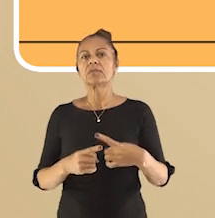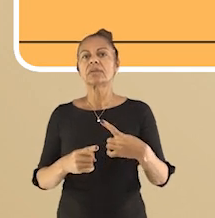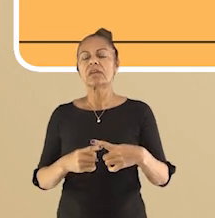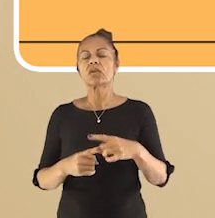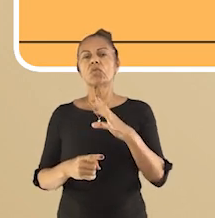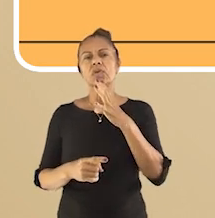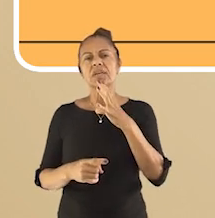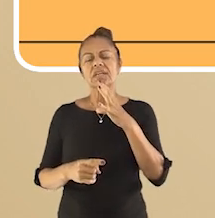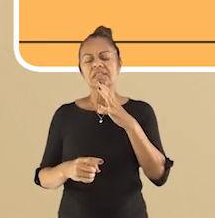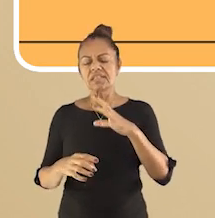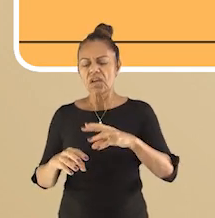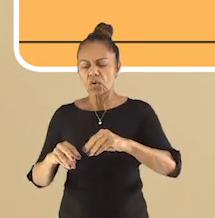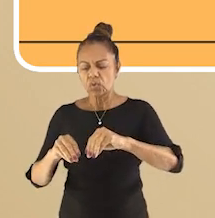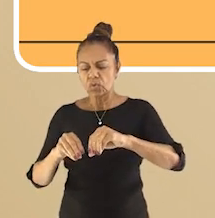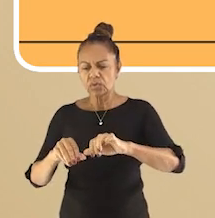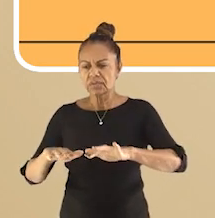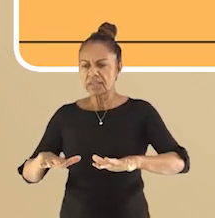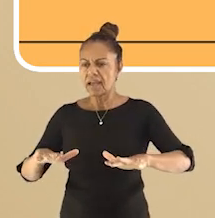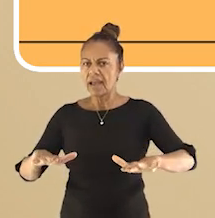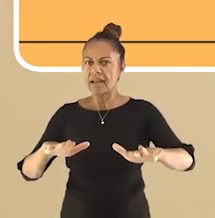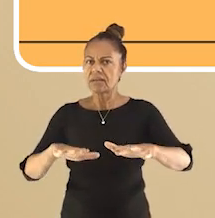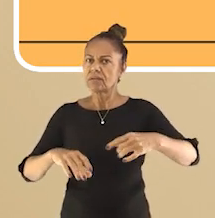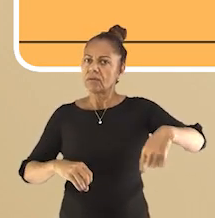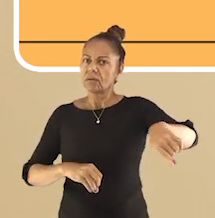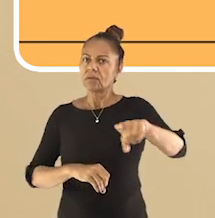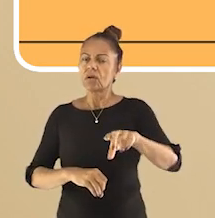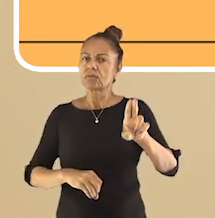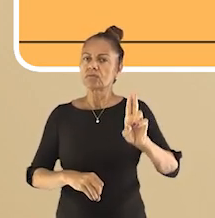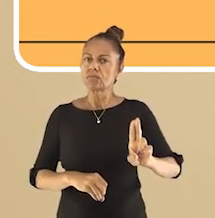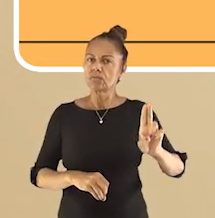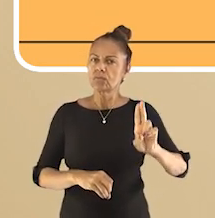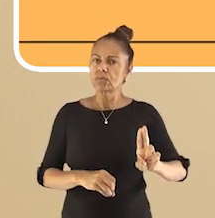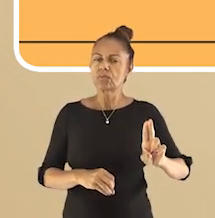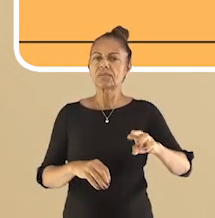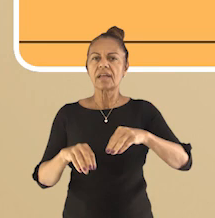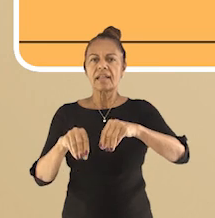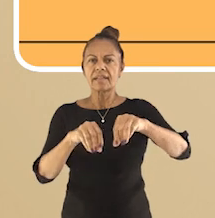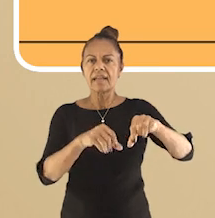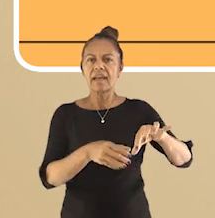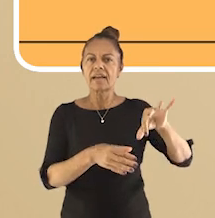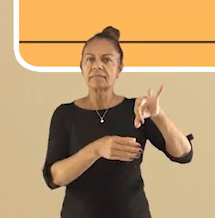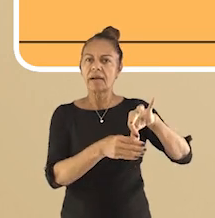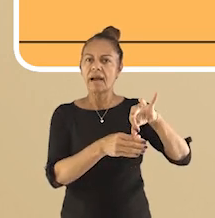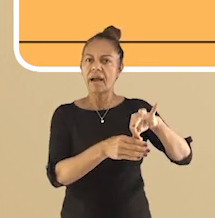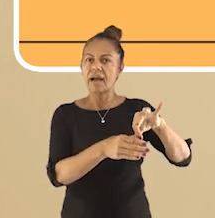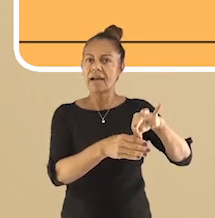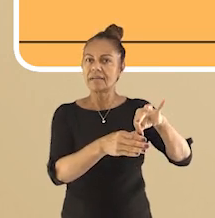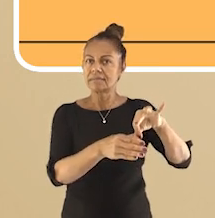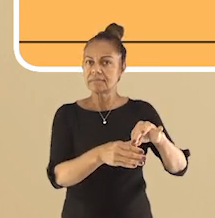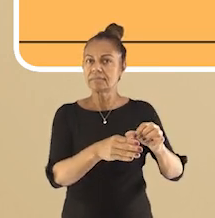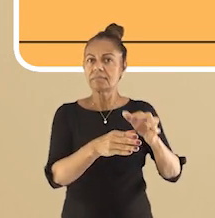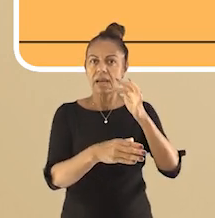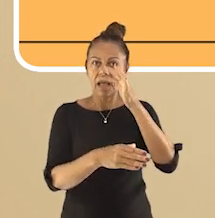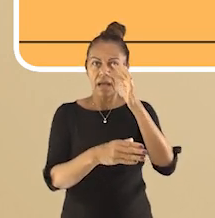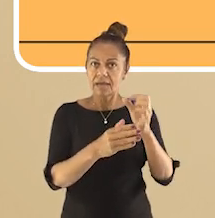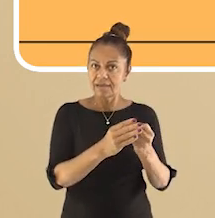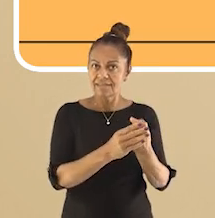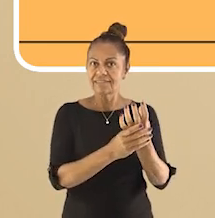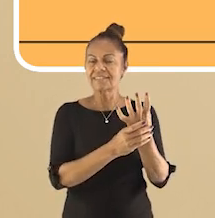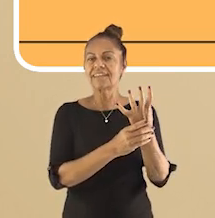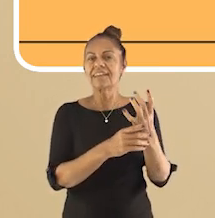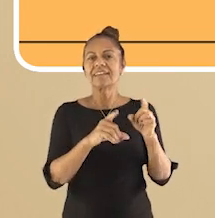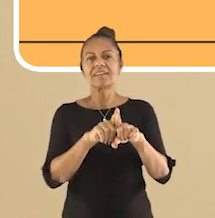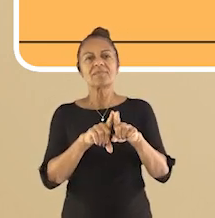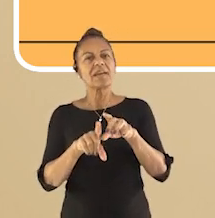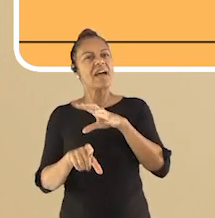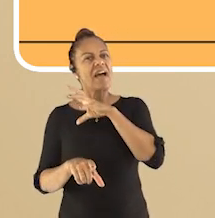sim conhecer o solo que nós, seres humanos, utilizamos para cultivar plantas e criar animais. Assim,